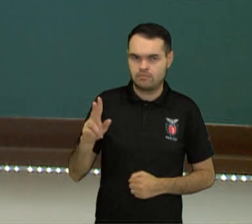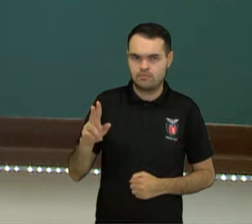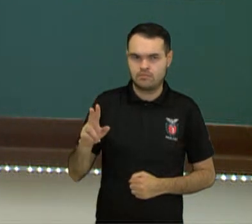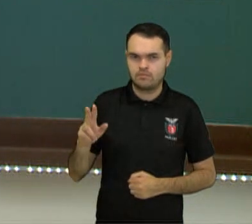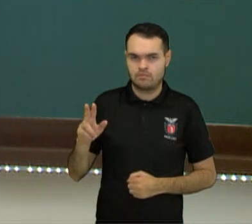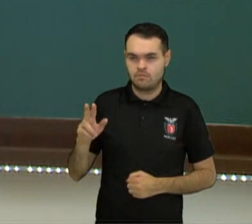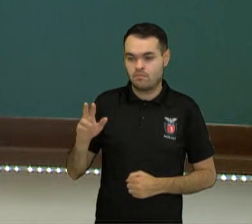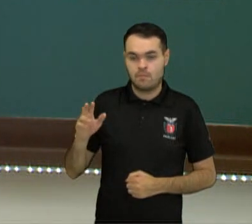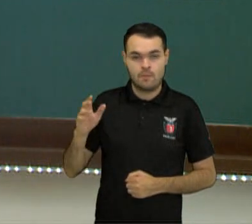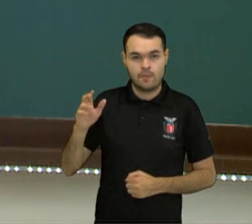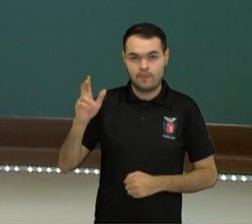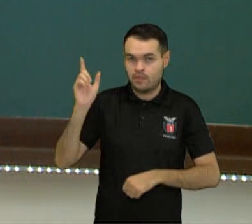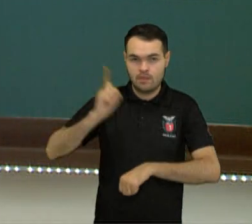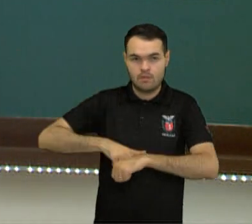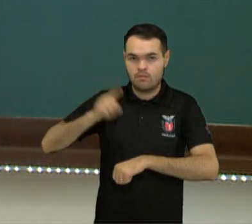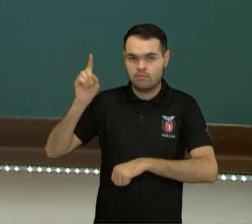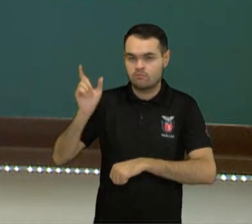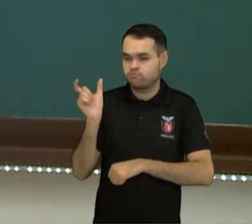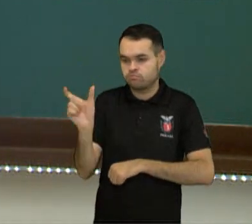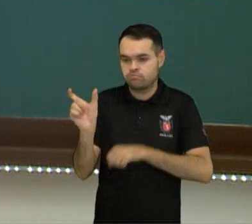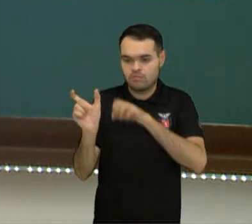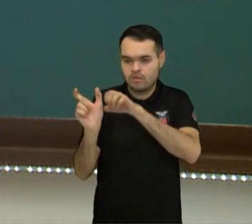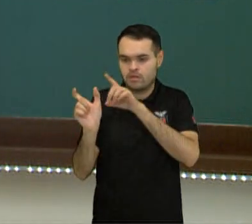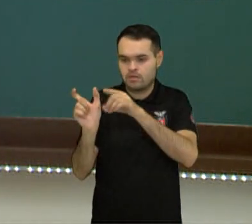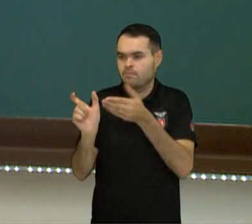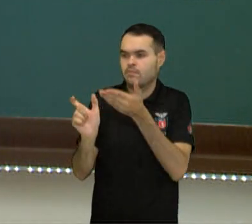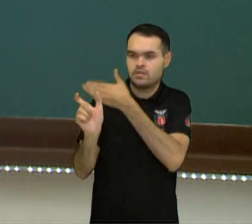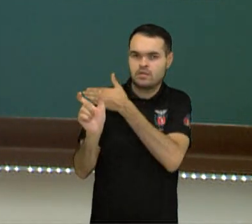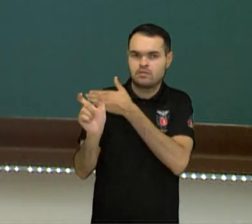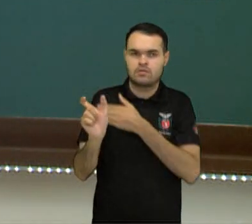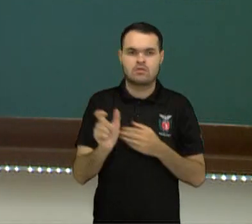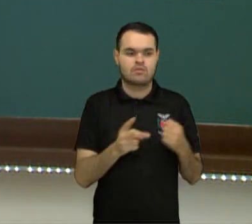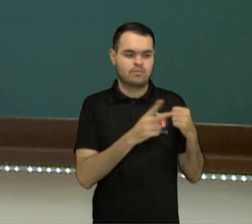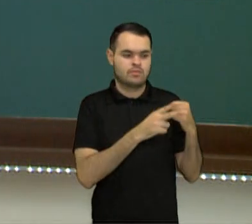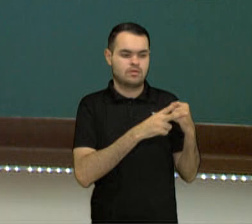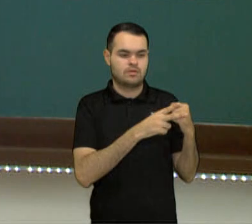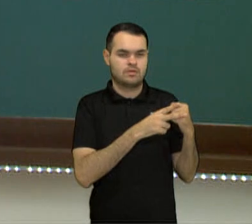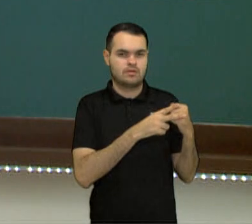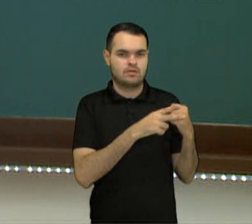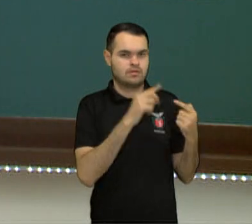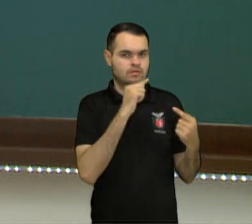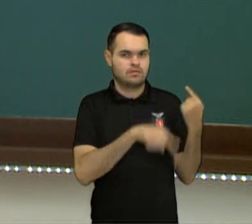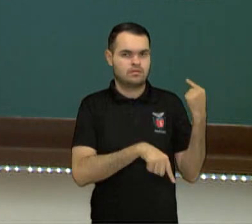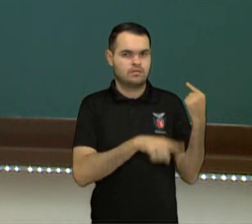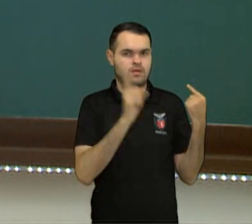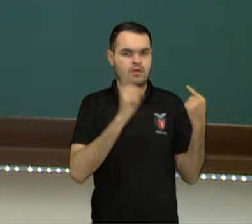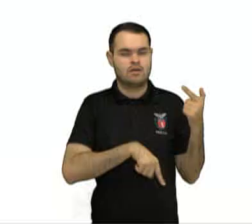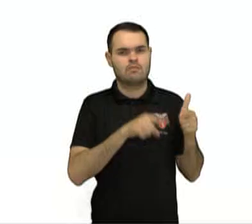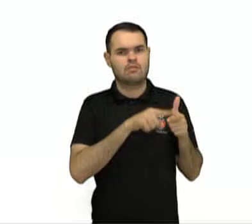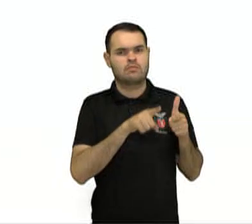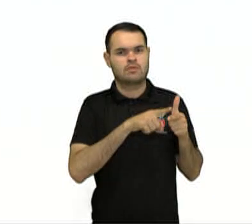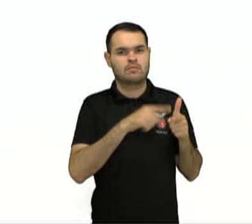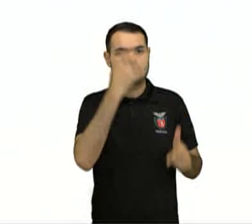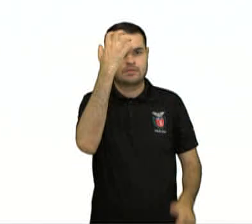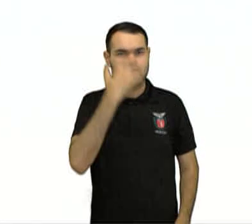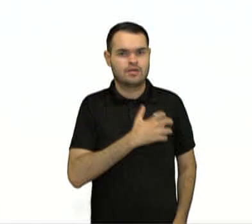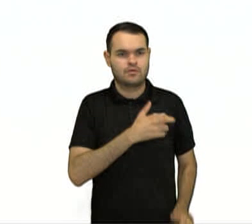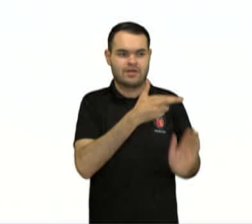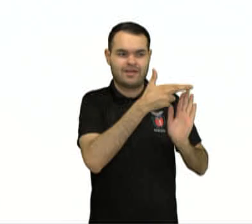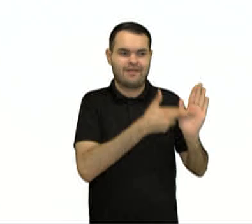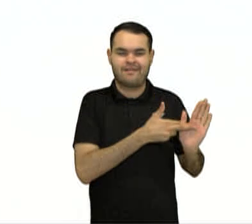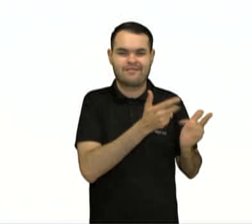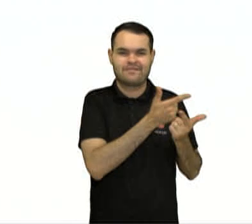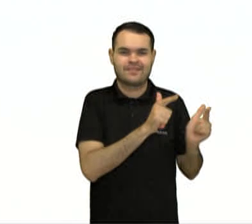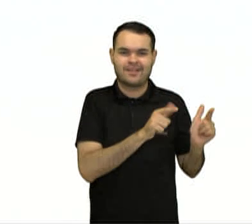andar, tá? Os irregulares já é um problema mais sério, digamos assim, né? Porque não tem regra específica, cada um vai ter o